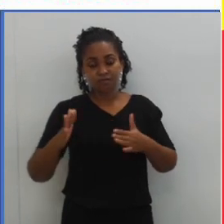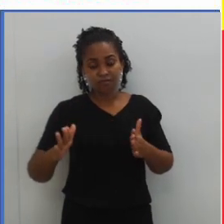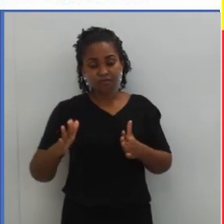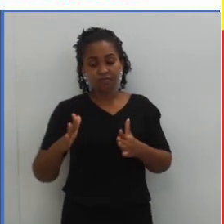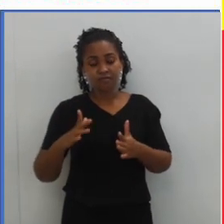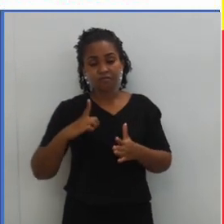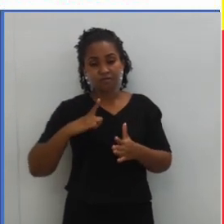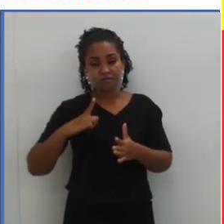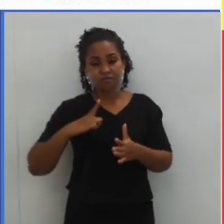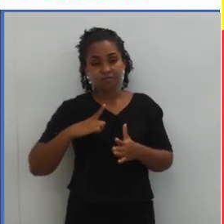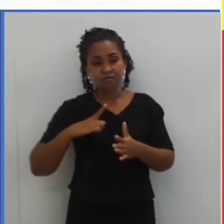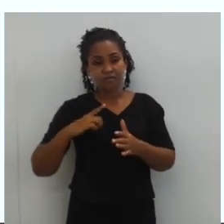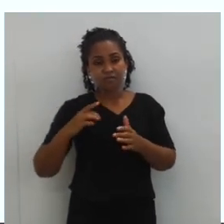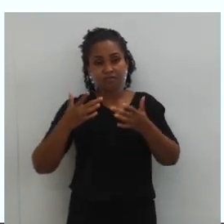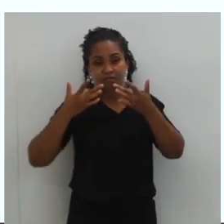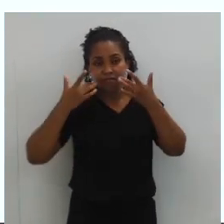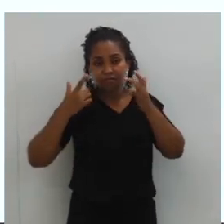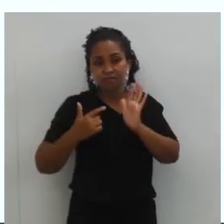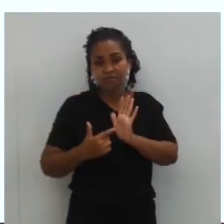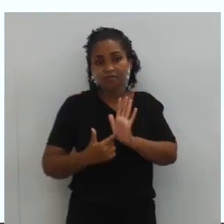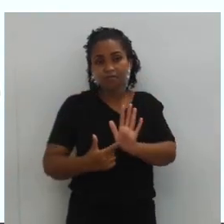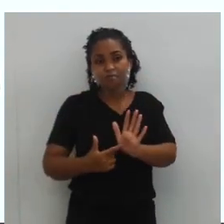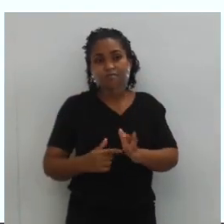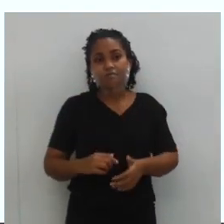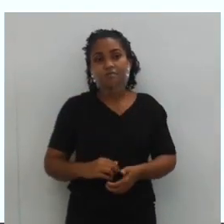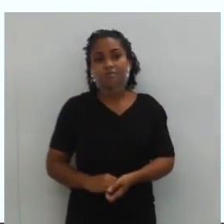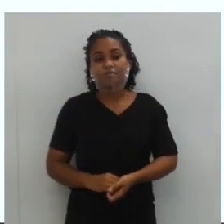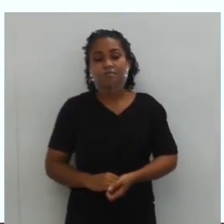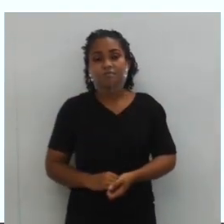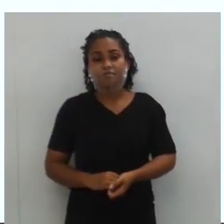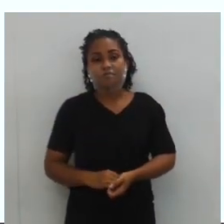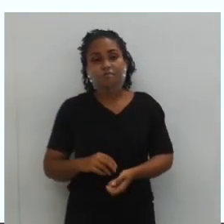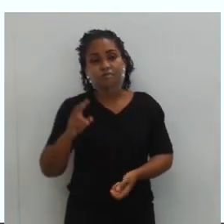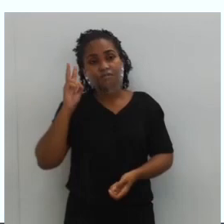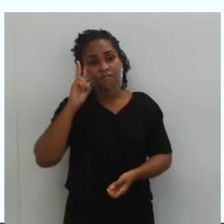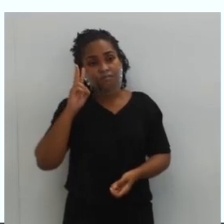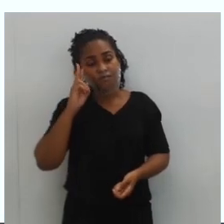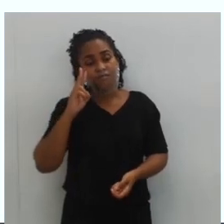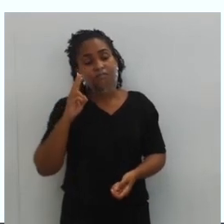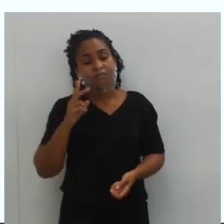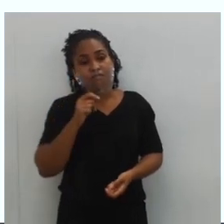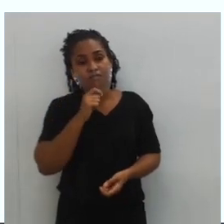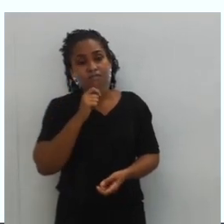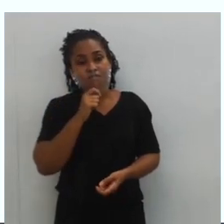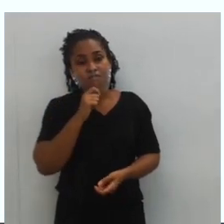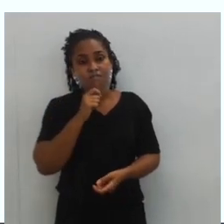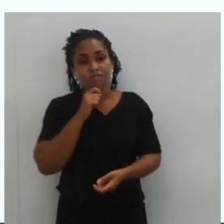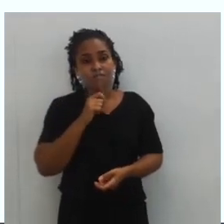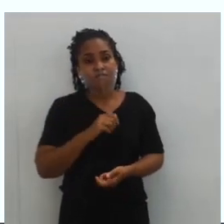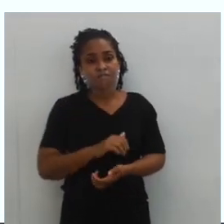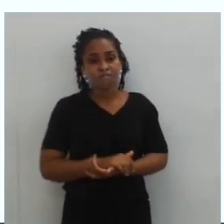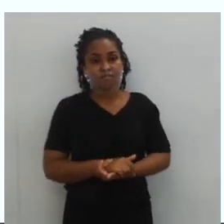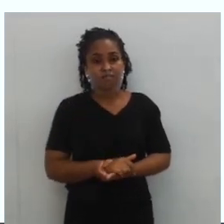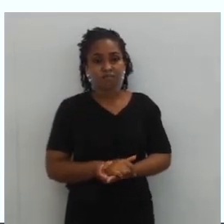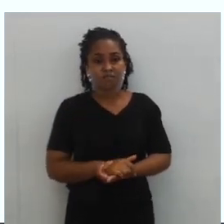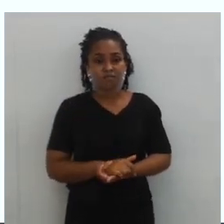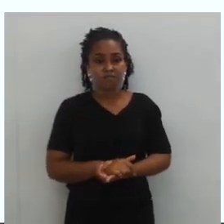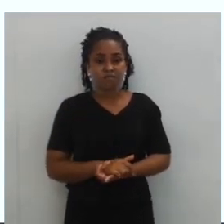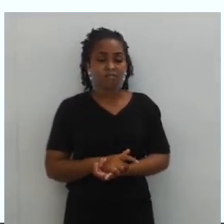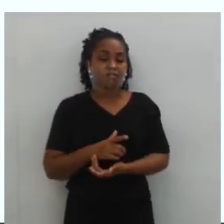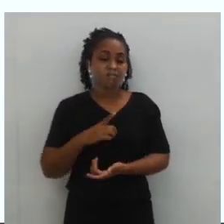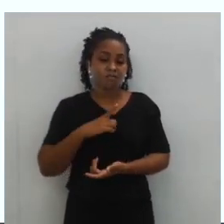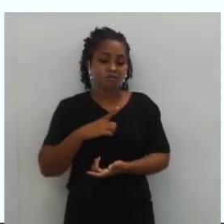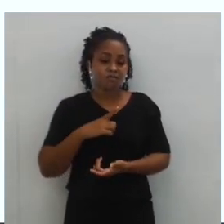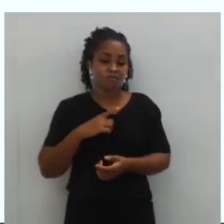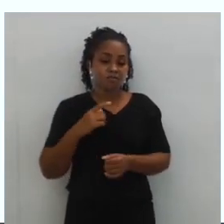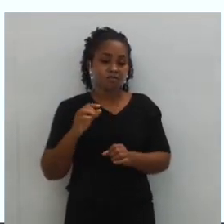sala de espetáculos para muitos espetáculos, né? Está em reforma ainda, mas tá se acabando a reforma do Teatro